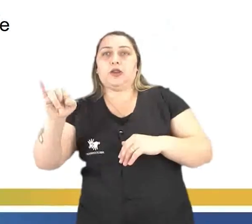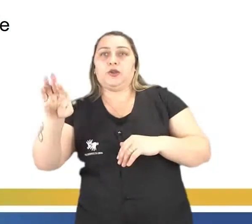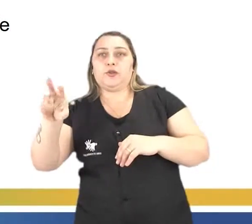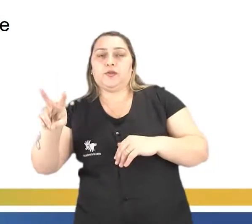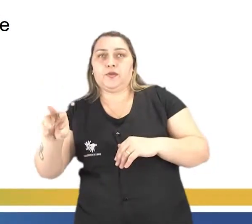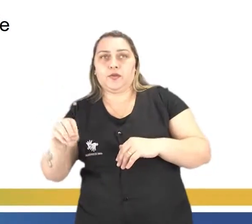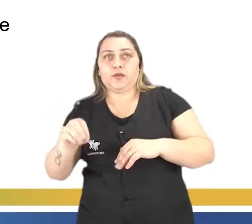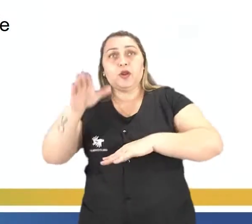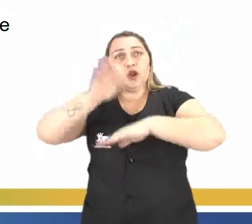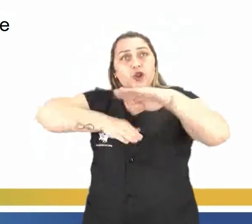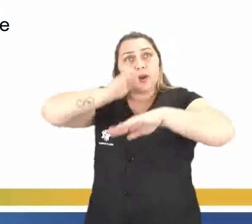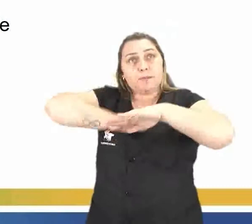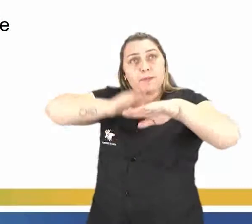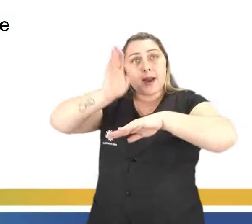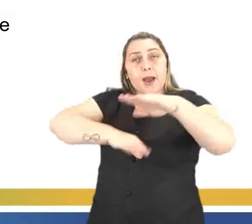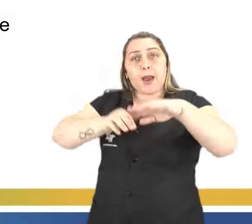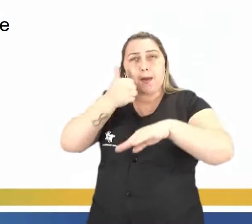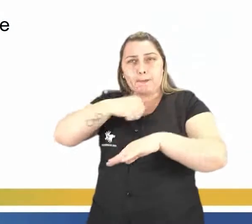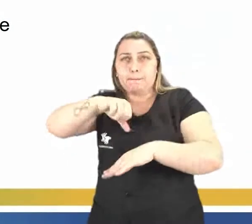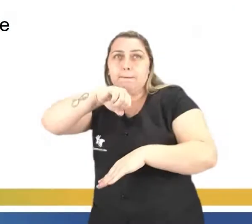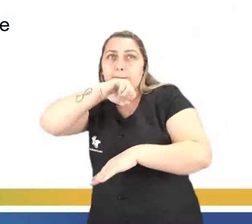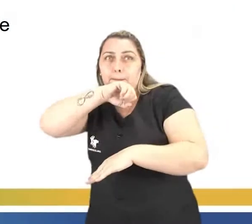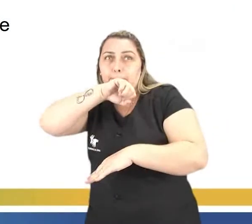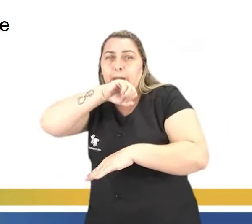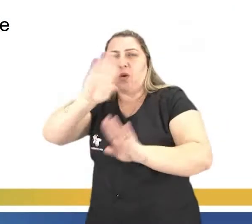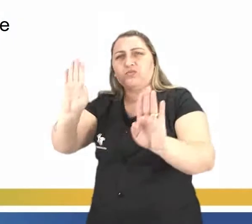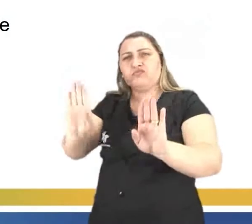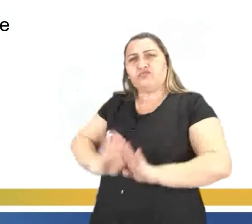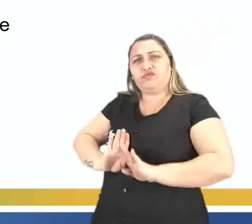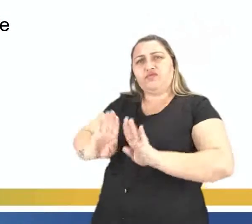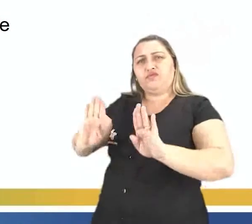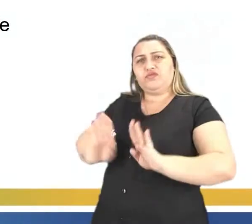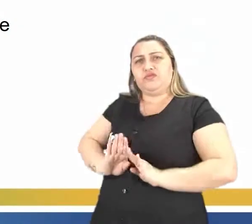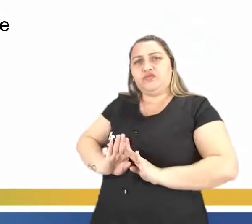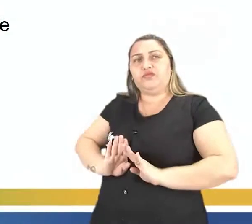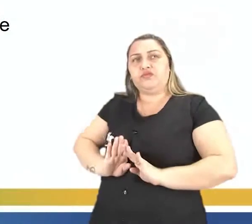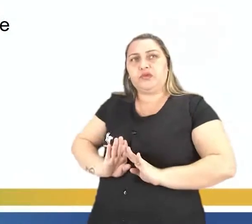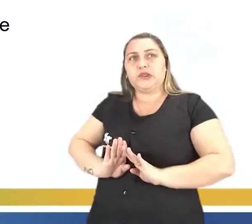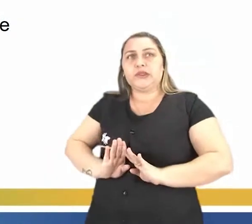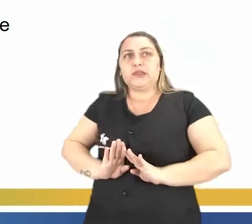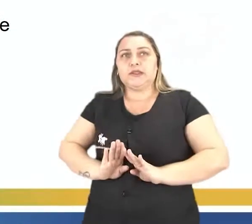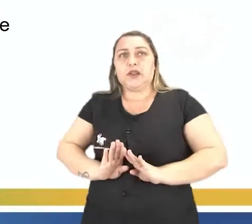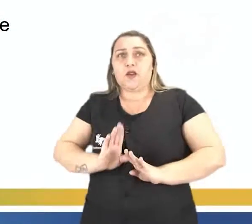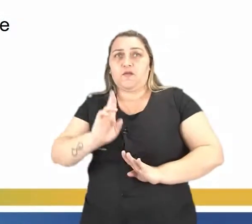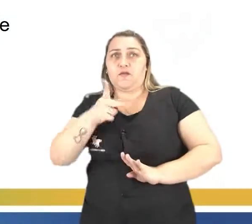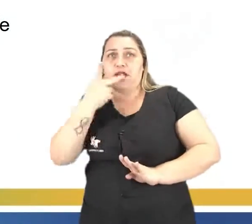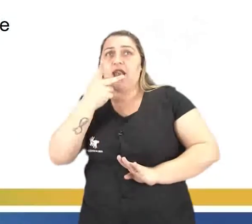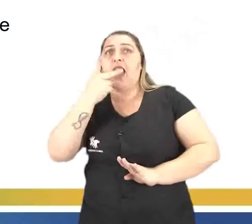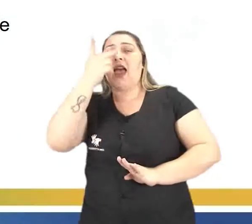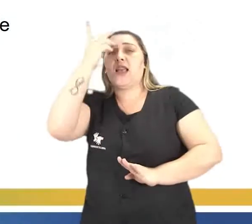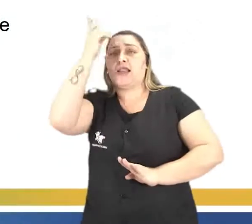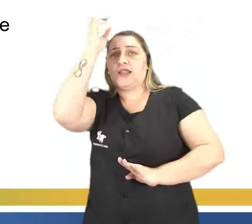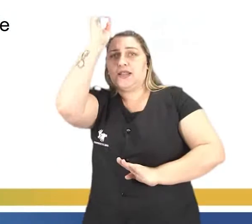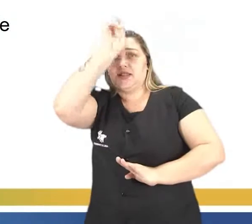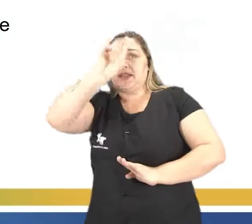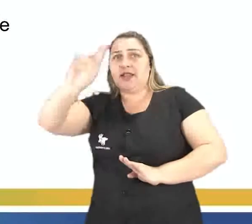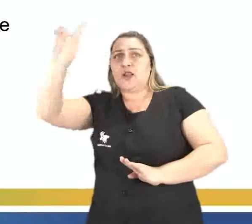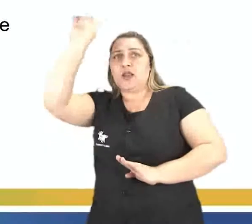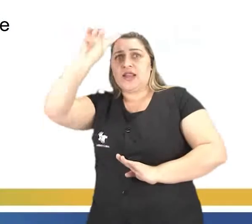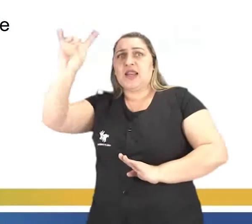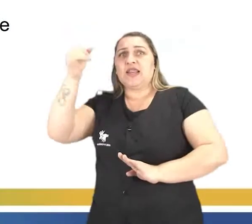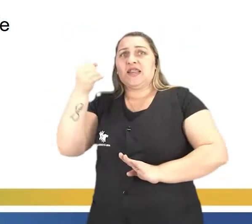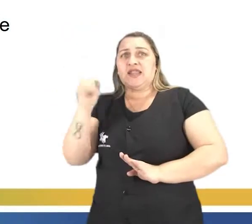o chamar, mãe, eu estou com fome, tá? Dizei-me vós, Senhor Deus, se